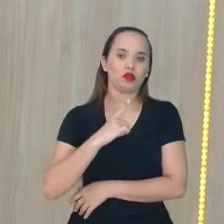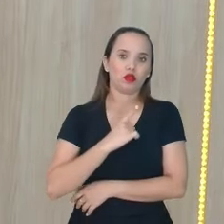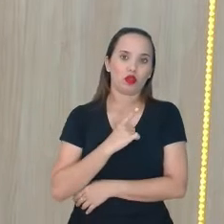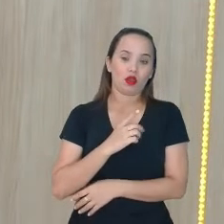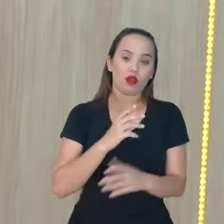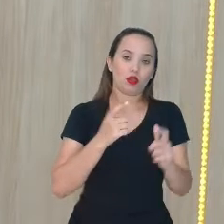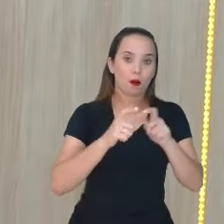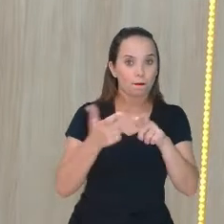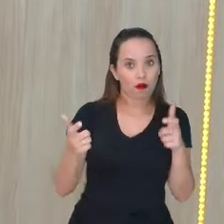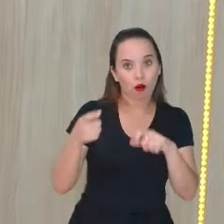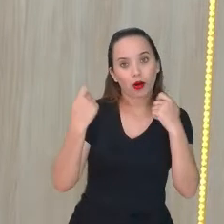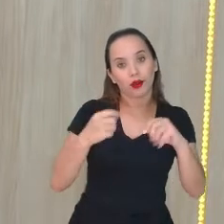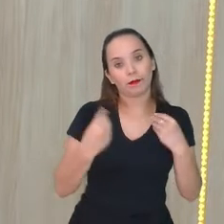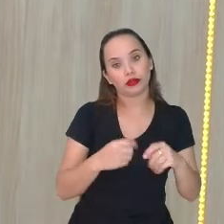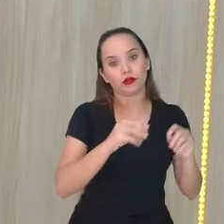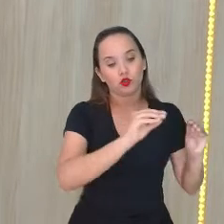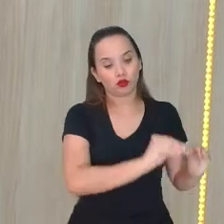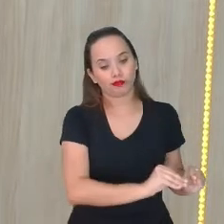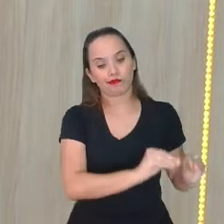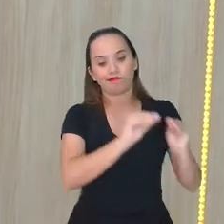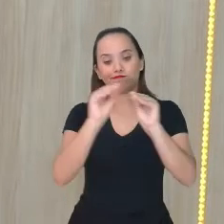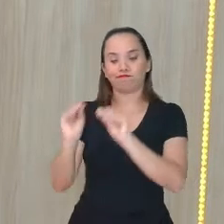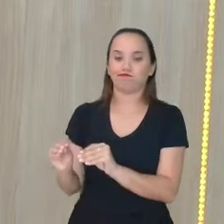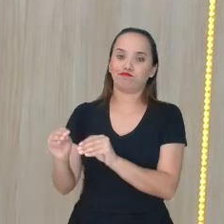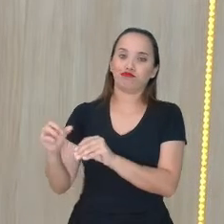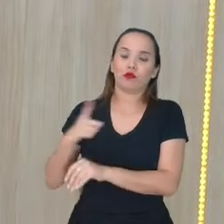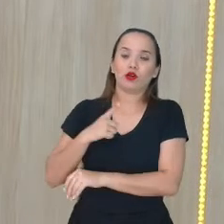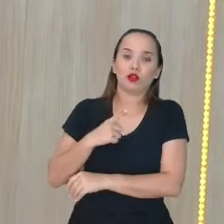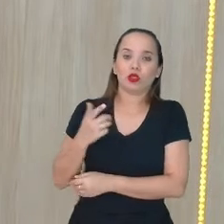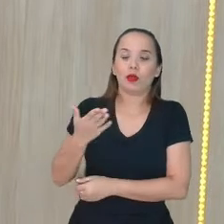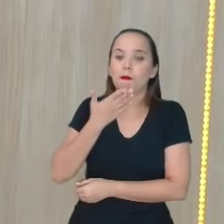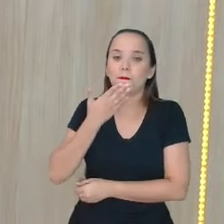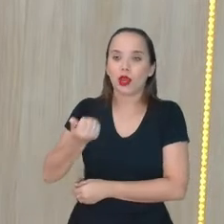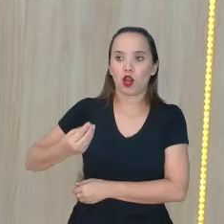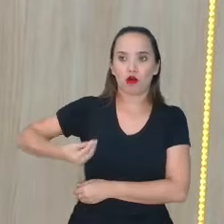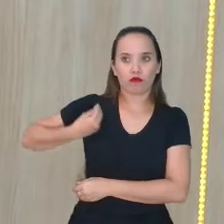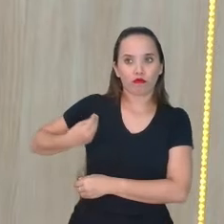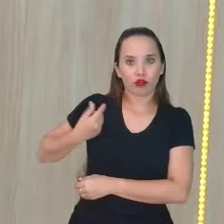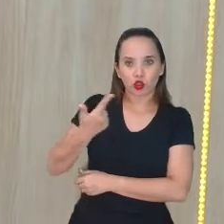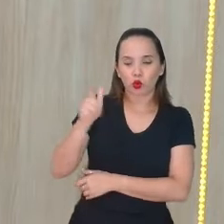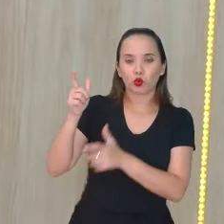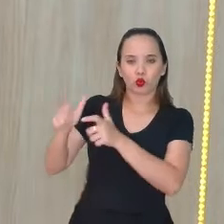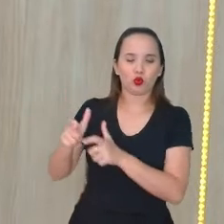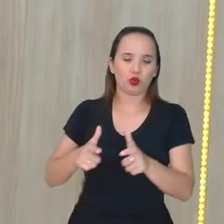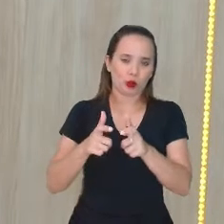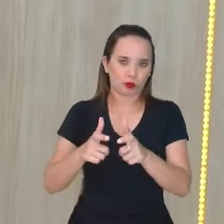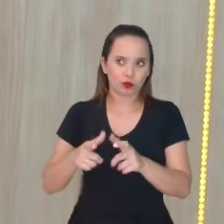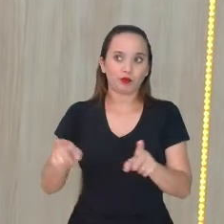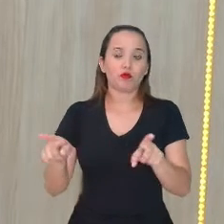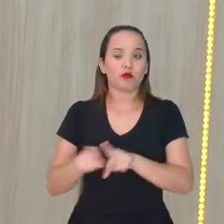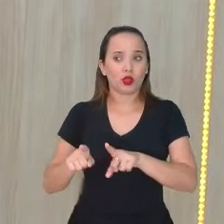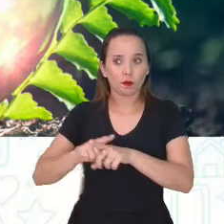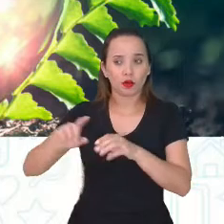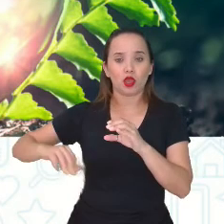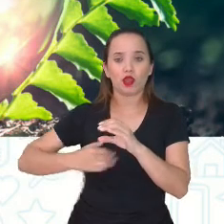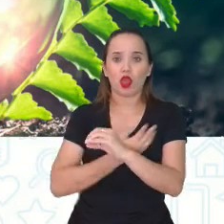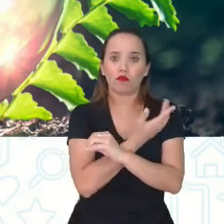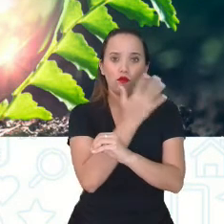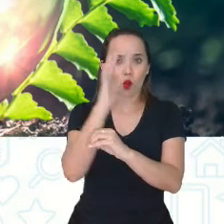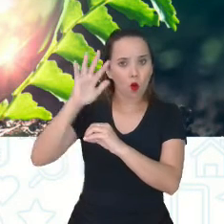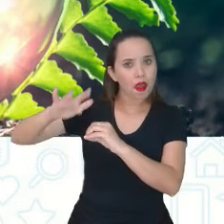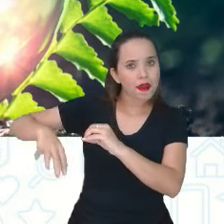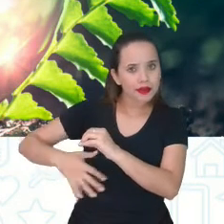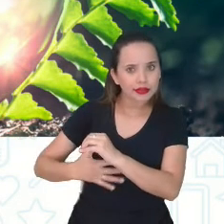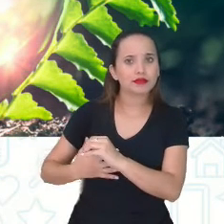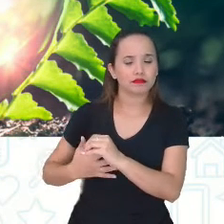sair para poder procurar condições melhores de vida. O meio ambiente, que a gente está falando desde o início da